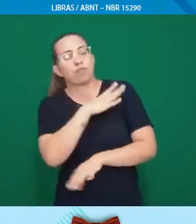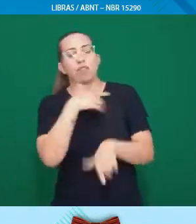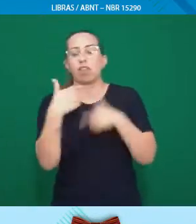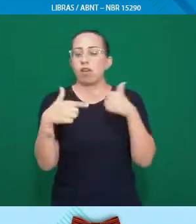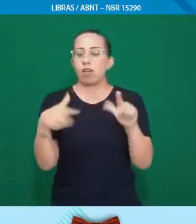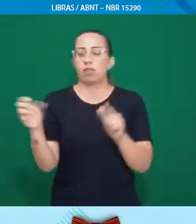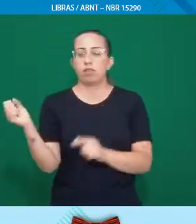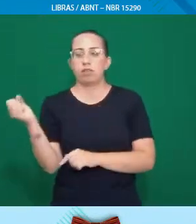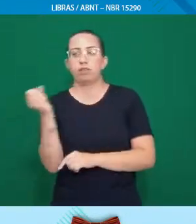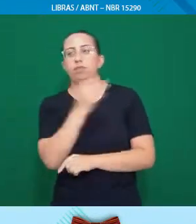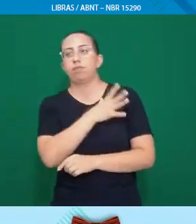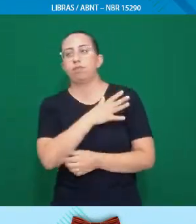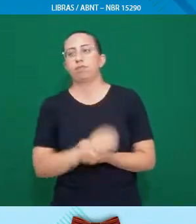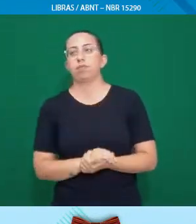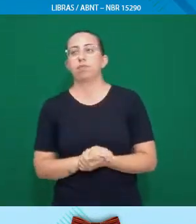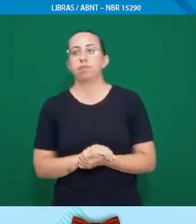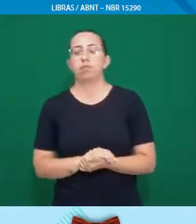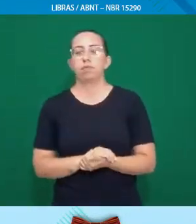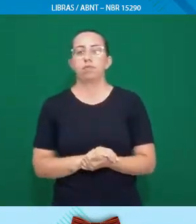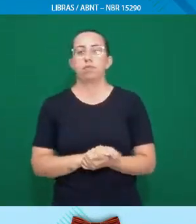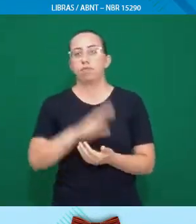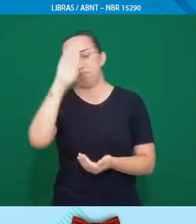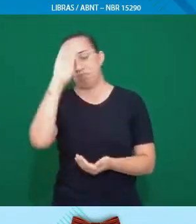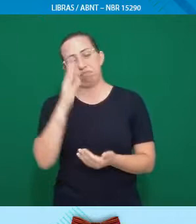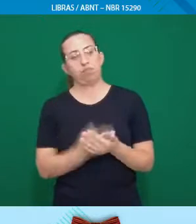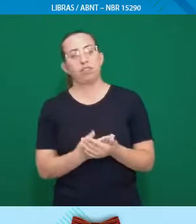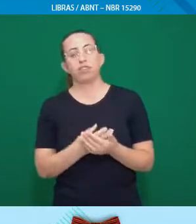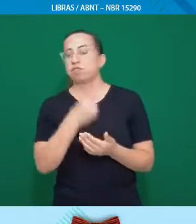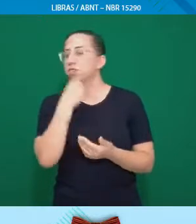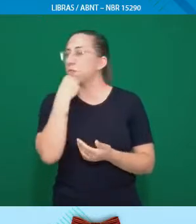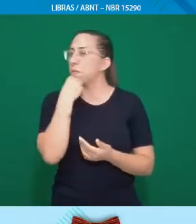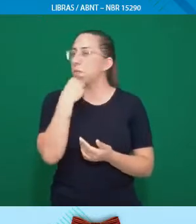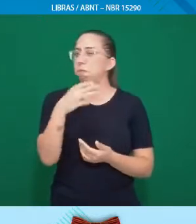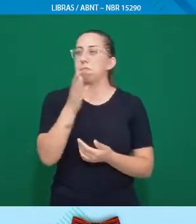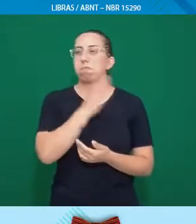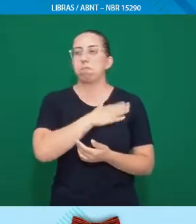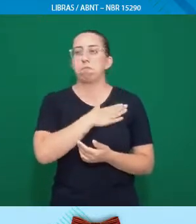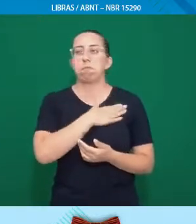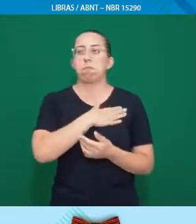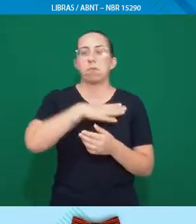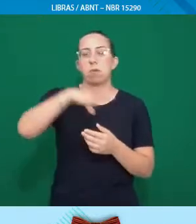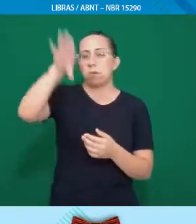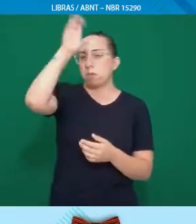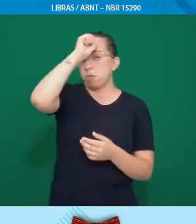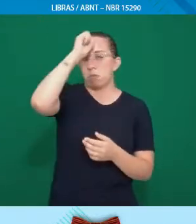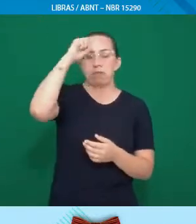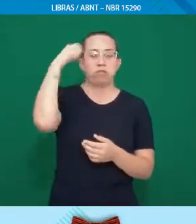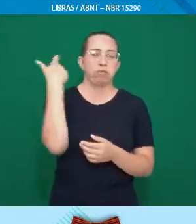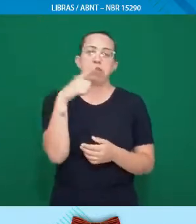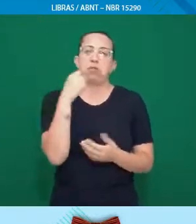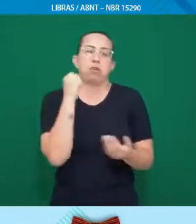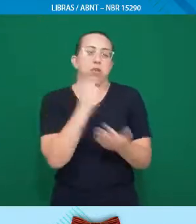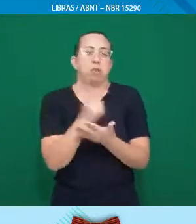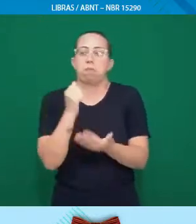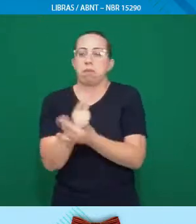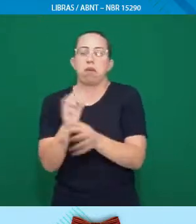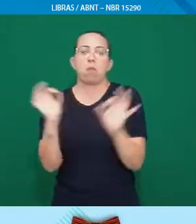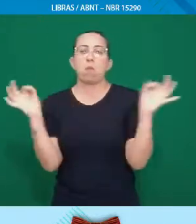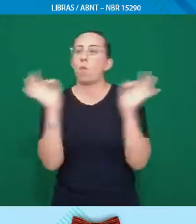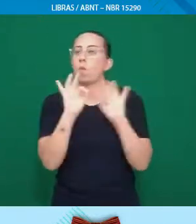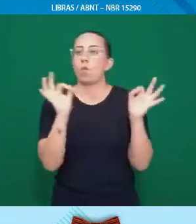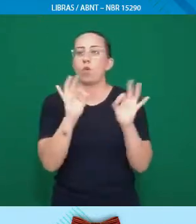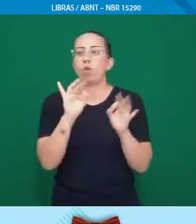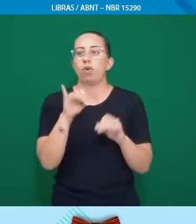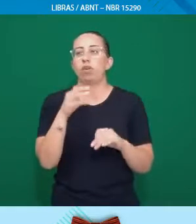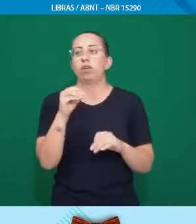trabalho os novos então com certeza para mim foi muito bom pelo aprendizado que não tenho que pague o João